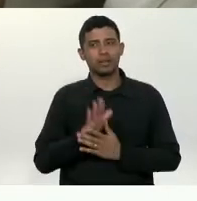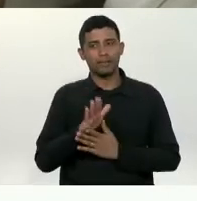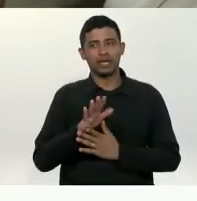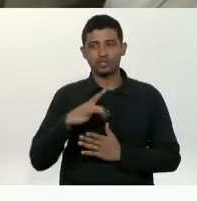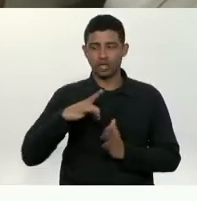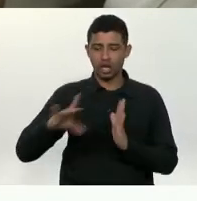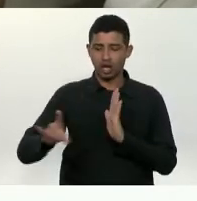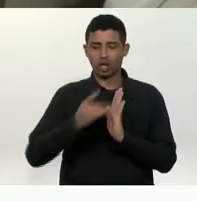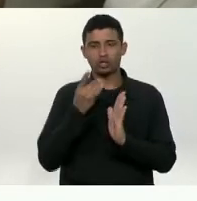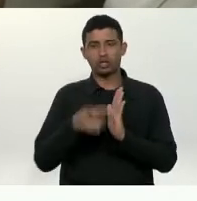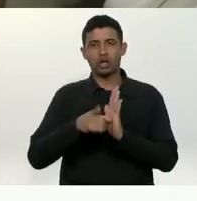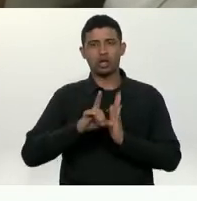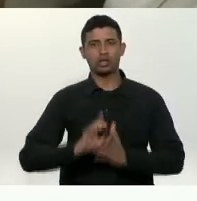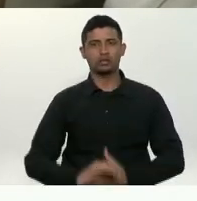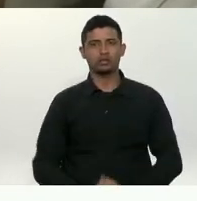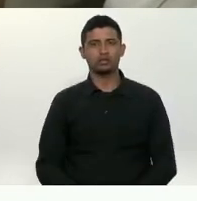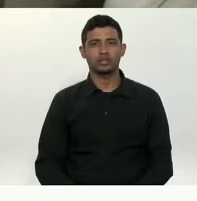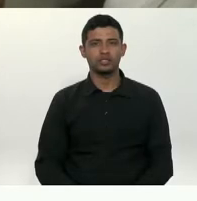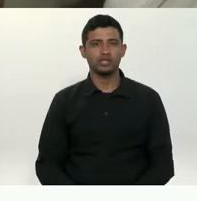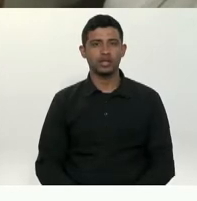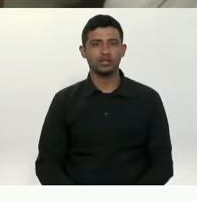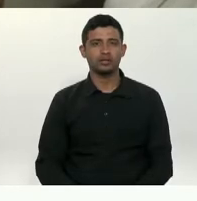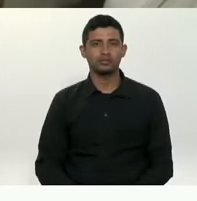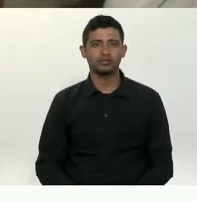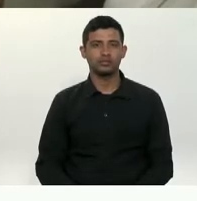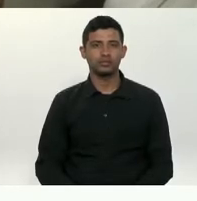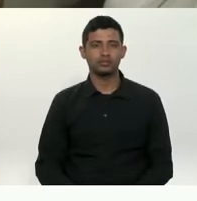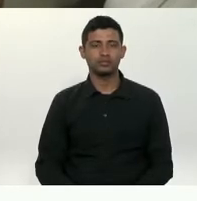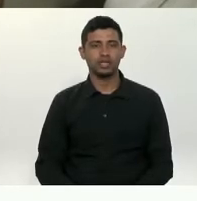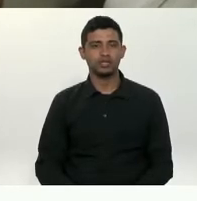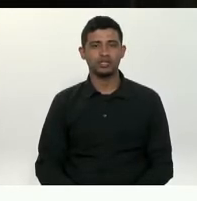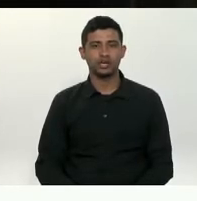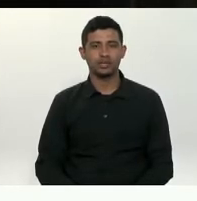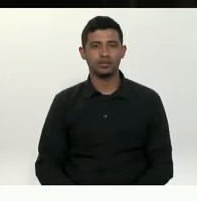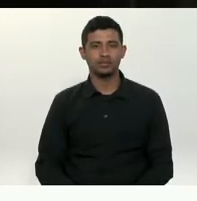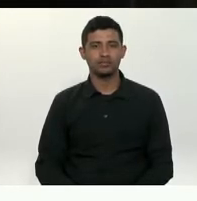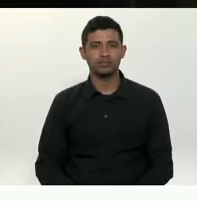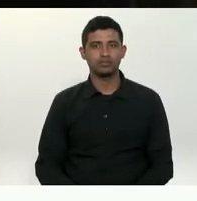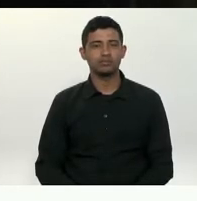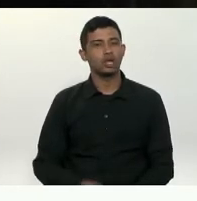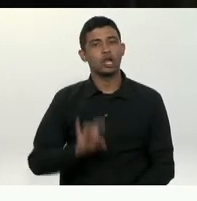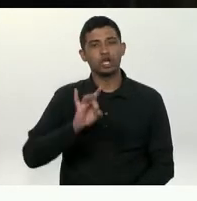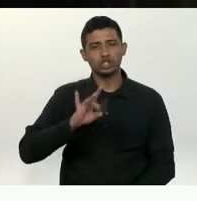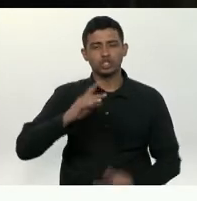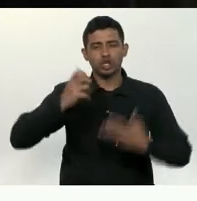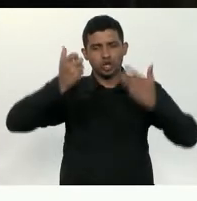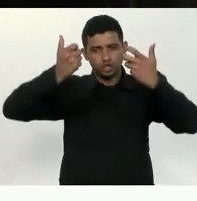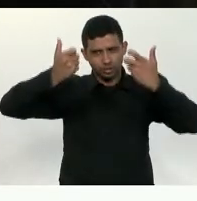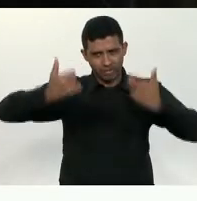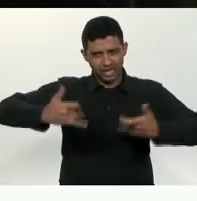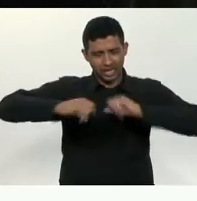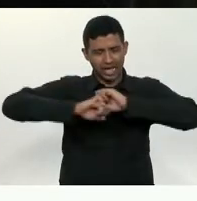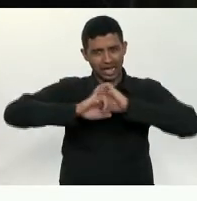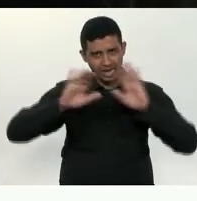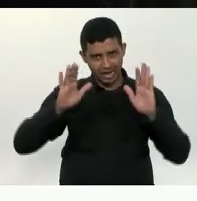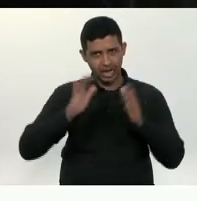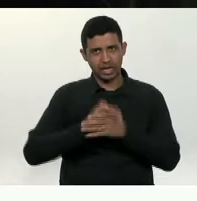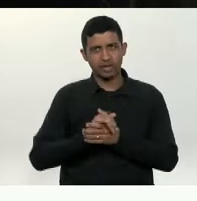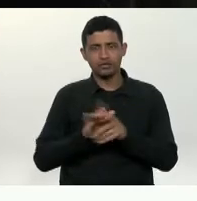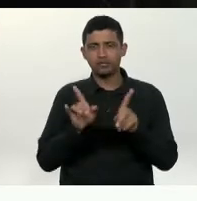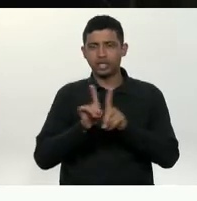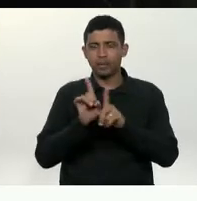e renovação do contrato de concessão. Deixa eu só dar uma esclarecida e objetivada, até para os